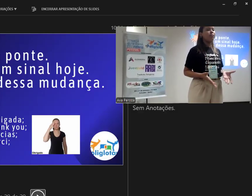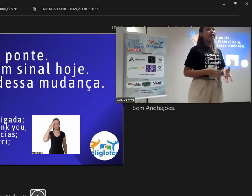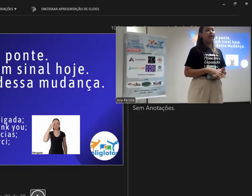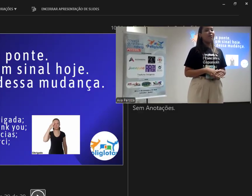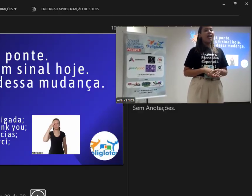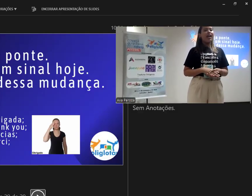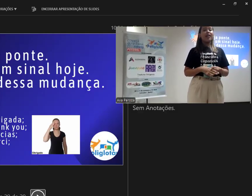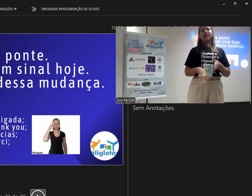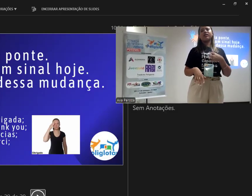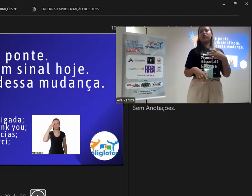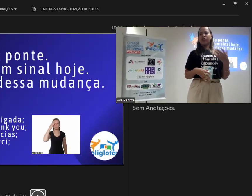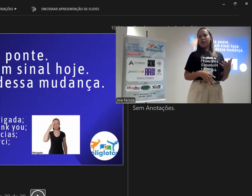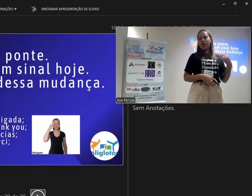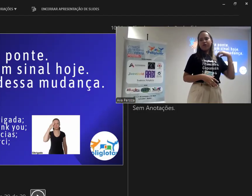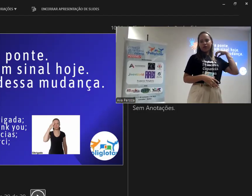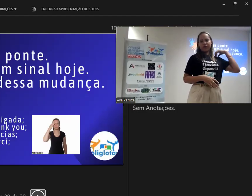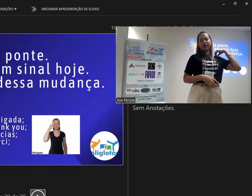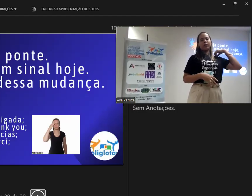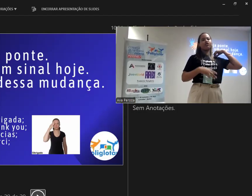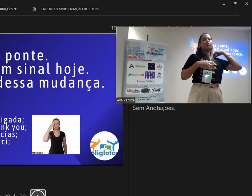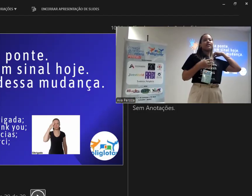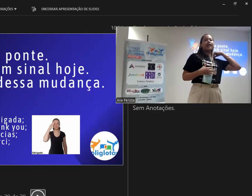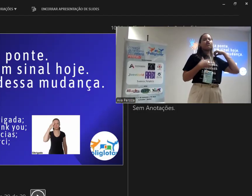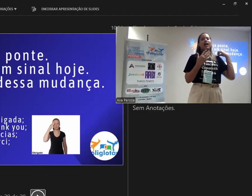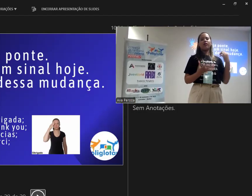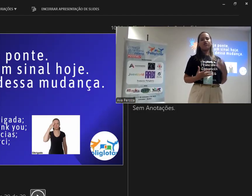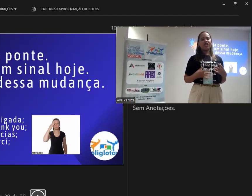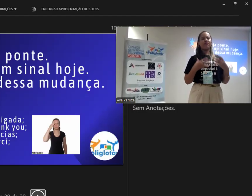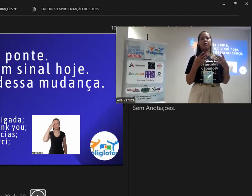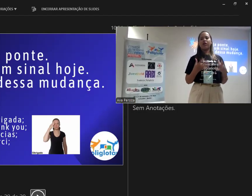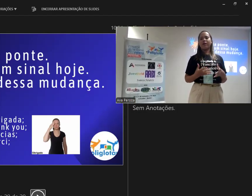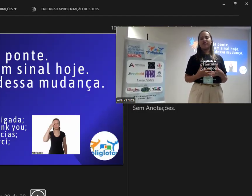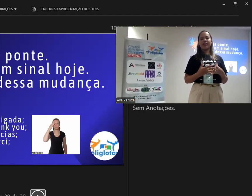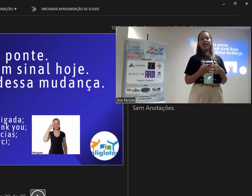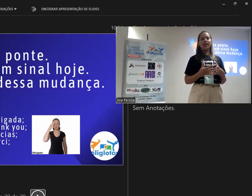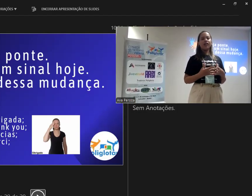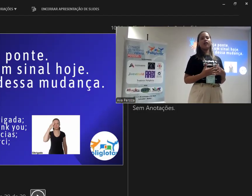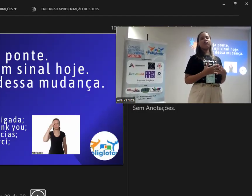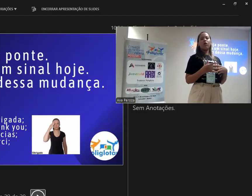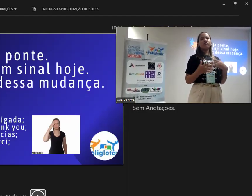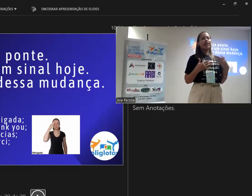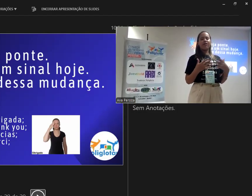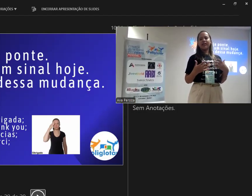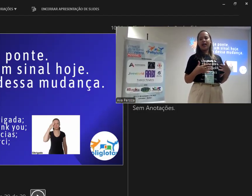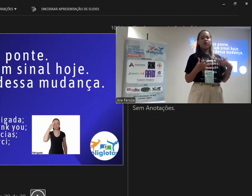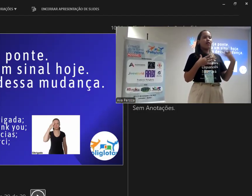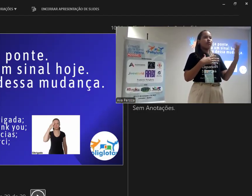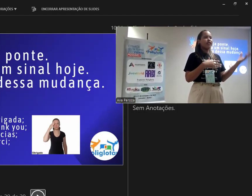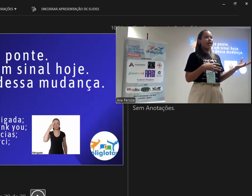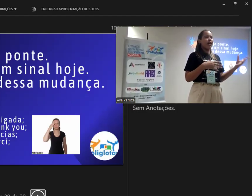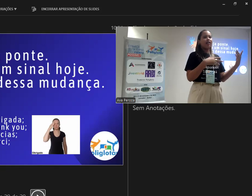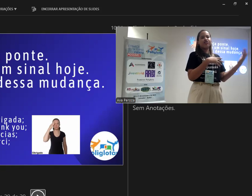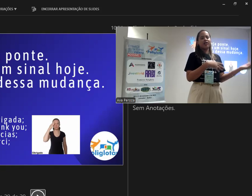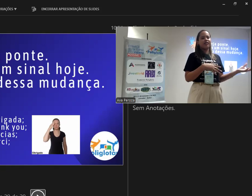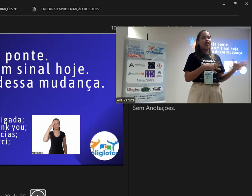dessa maneira. E as aulas são totalmente ao vivo. Então, a gente consegue agendar ali um dia que fica melhor para você e não interfere em nada o fato de